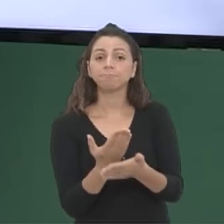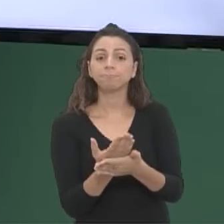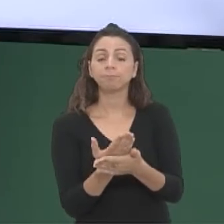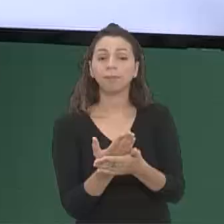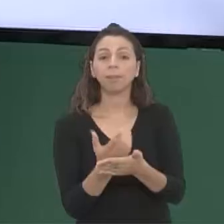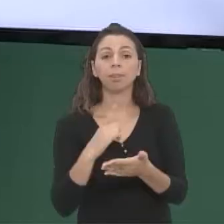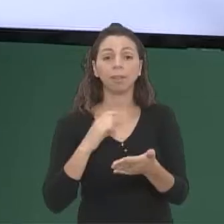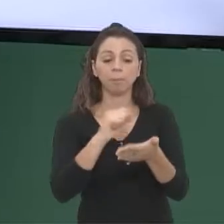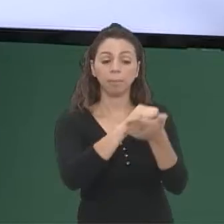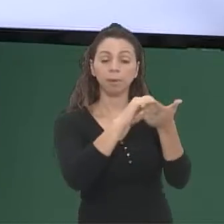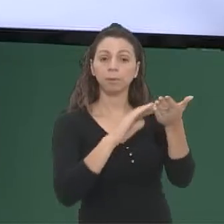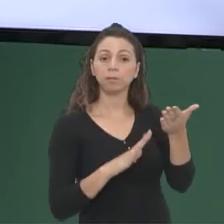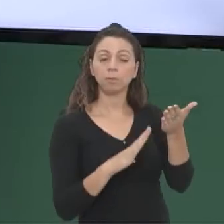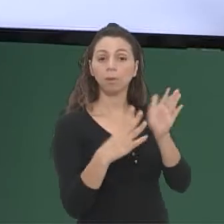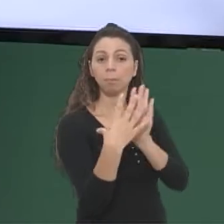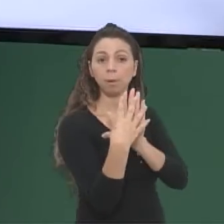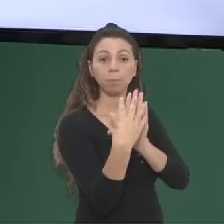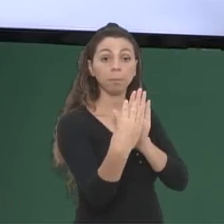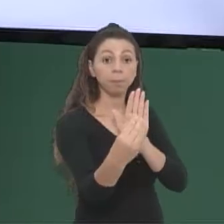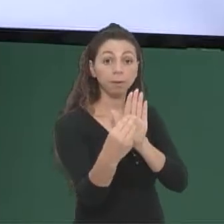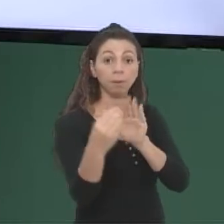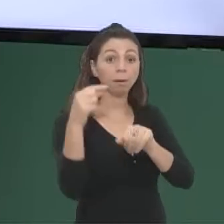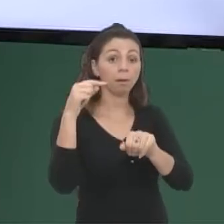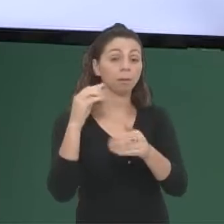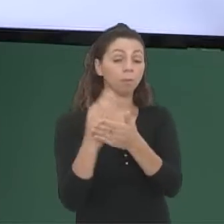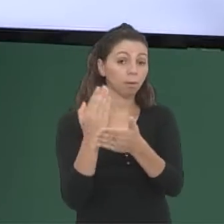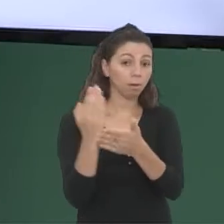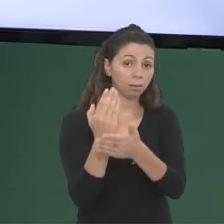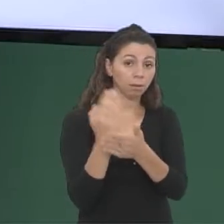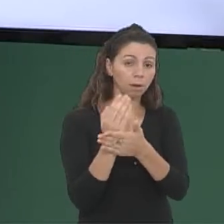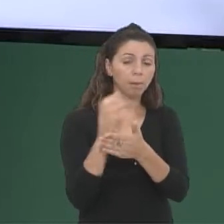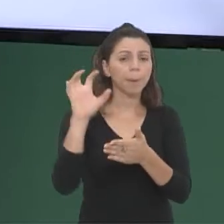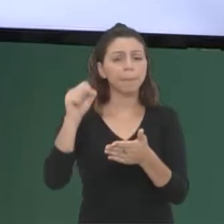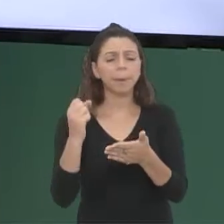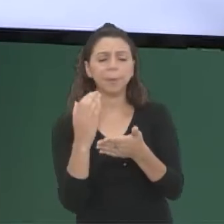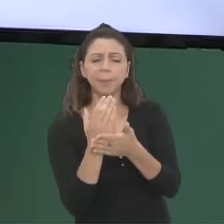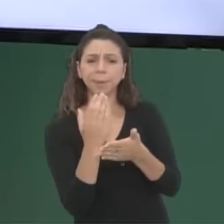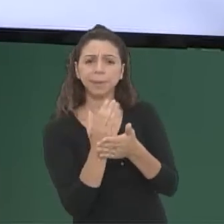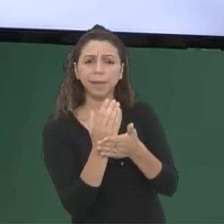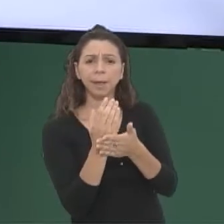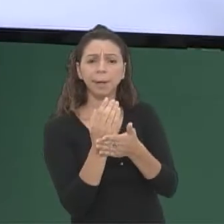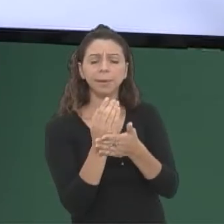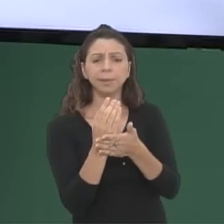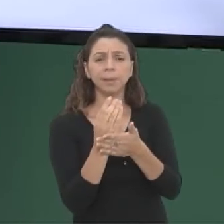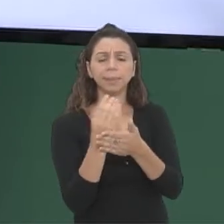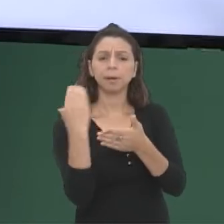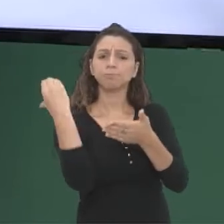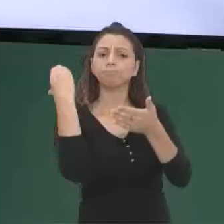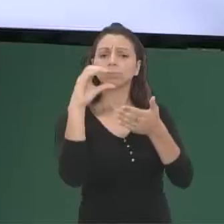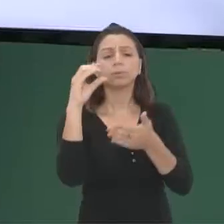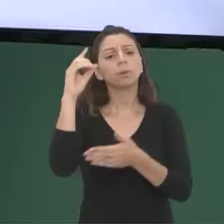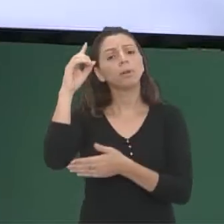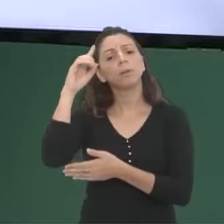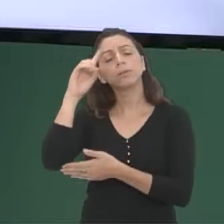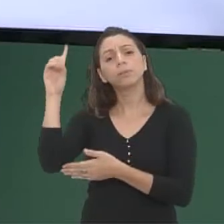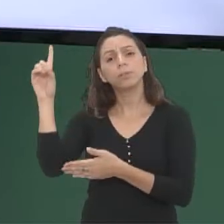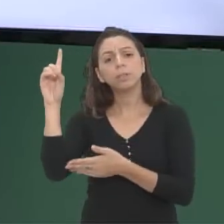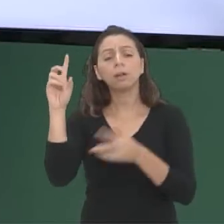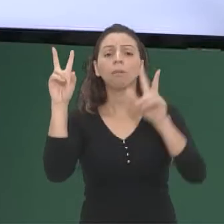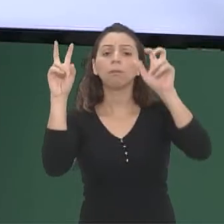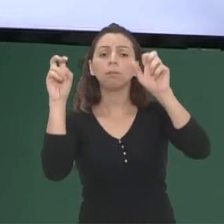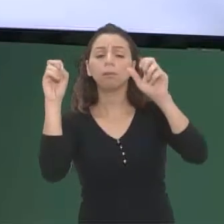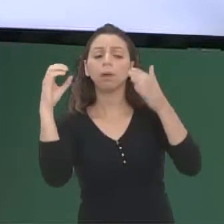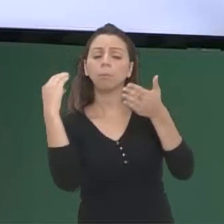trago um exercício para vocês copiarem lá no caderno, lembra? Pega o caderno, coloca a data, coloca o conteúdo que nós estamos